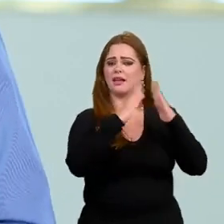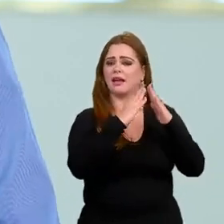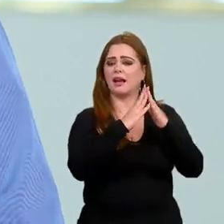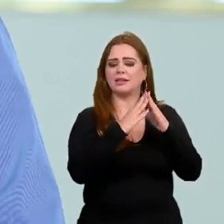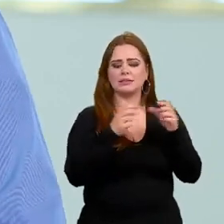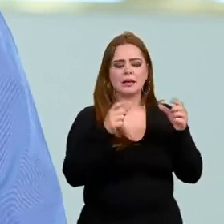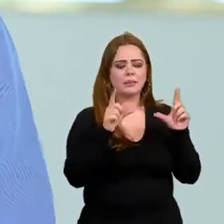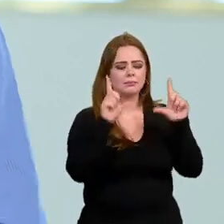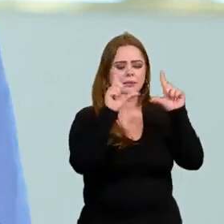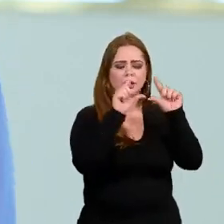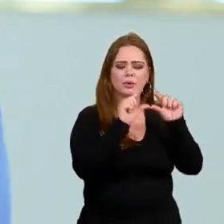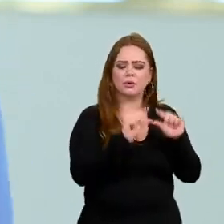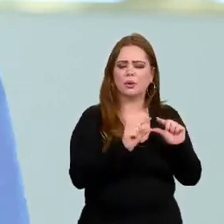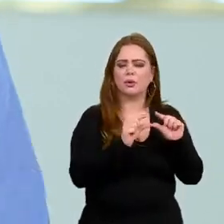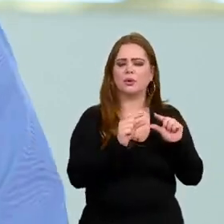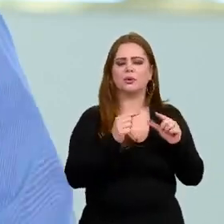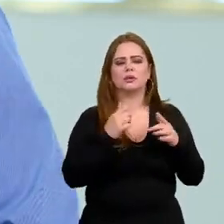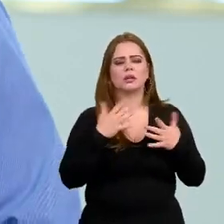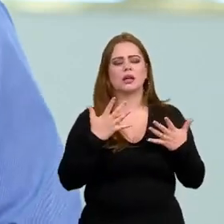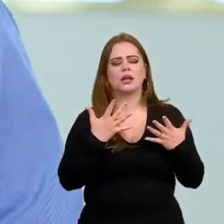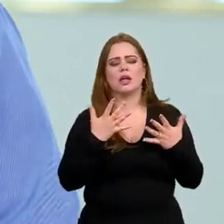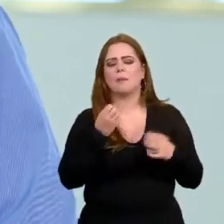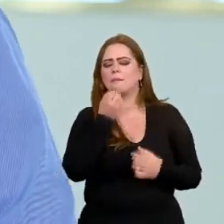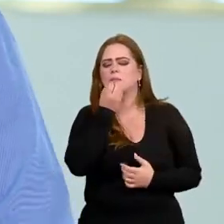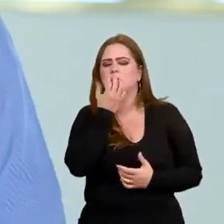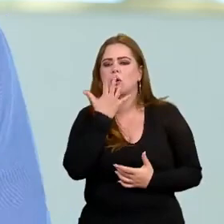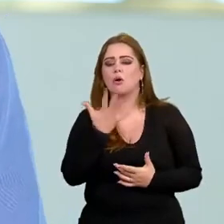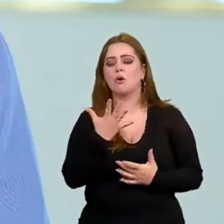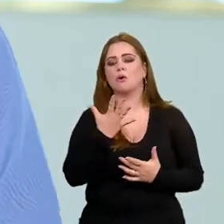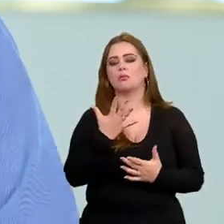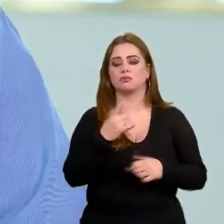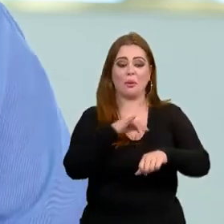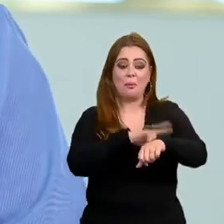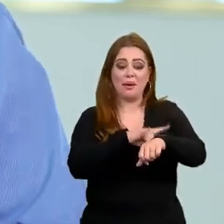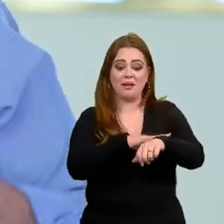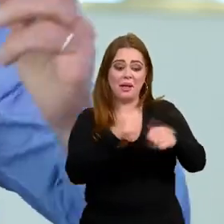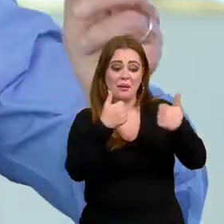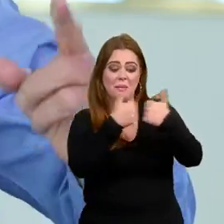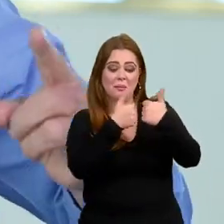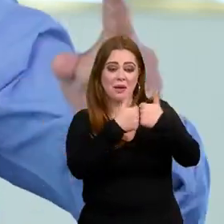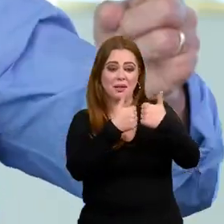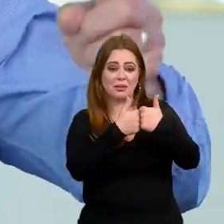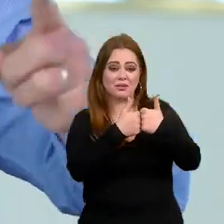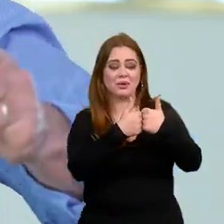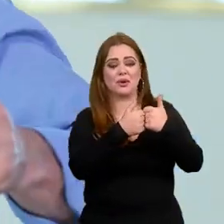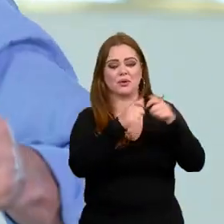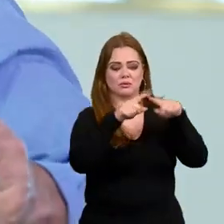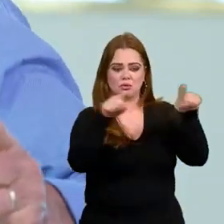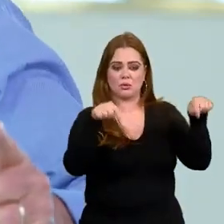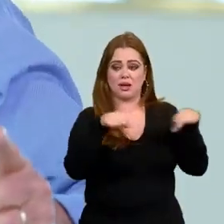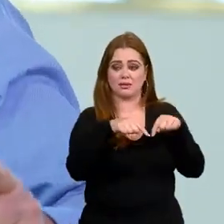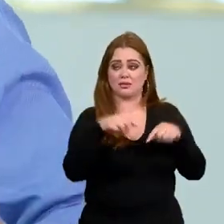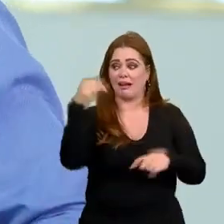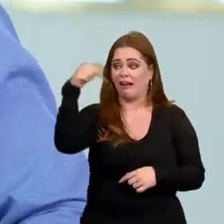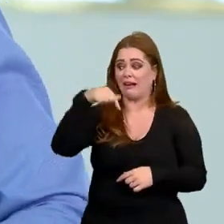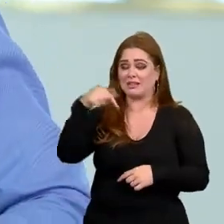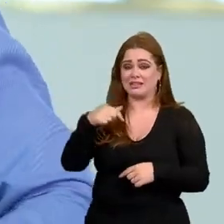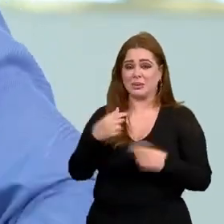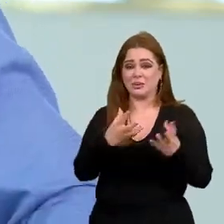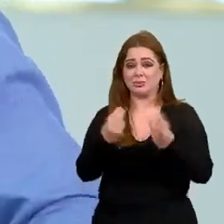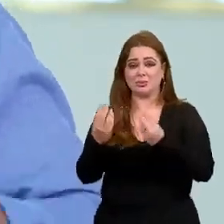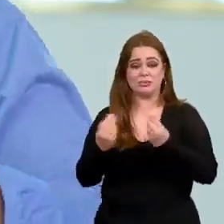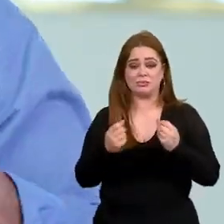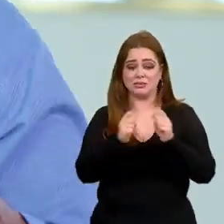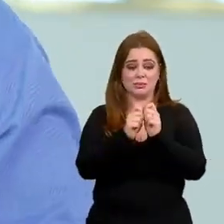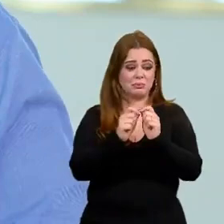Em casa até o banheiro é perto do quarto, ou seja, aqui é tudo muito longe, aqui é tudo. Aqui para você comer você anda quase 200 metros, para você